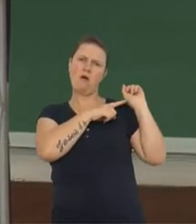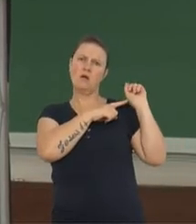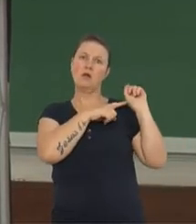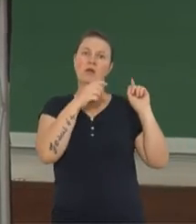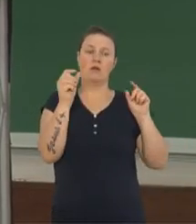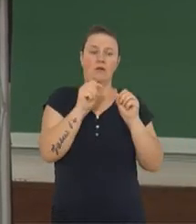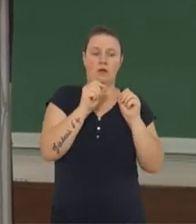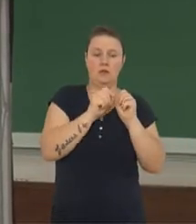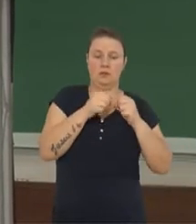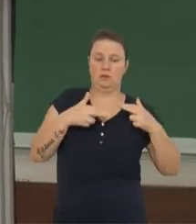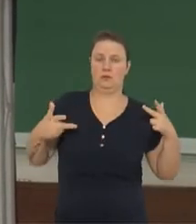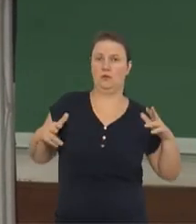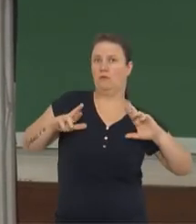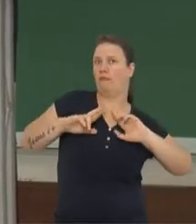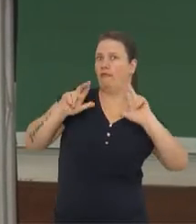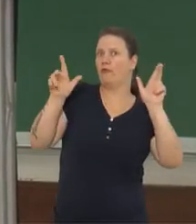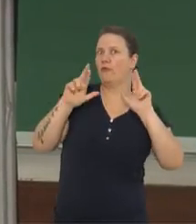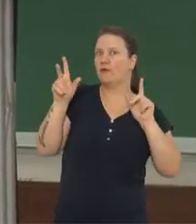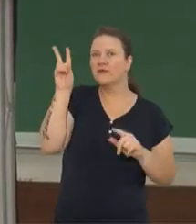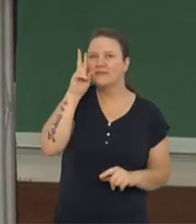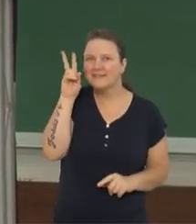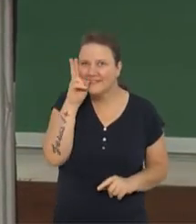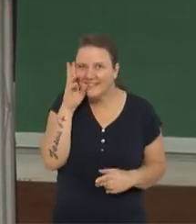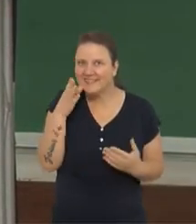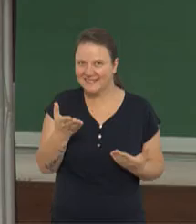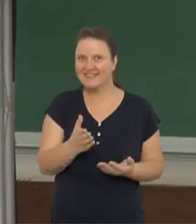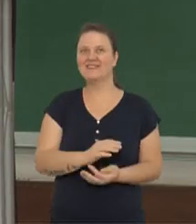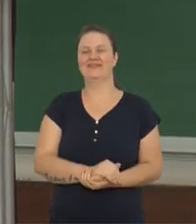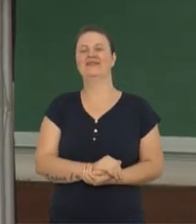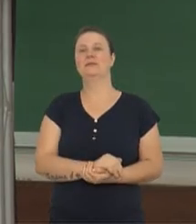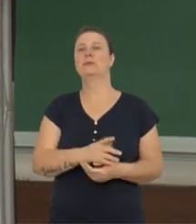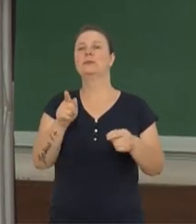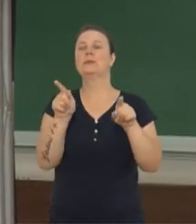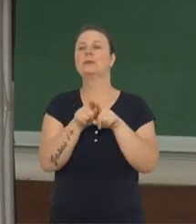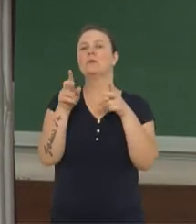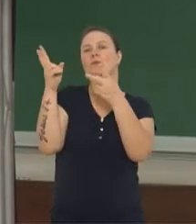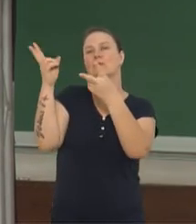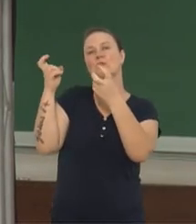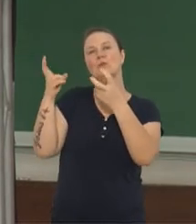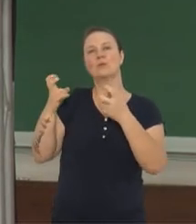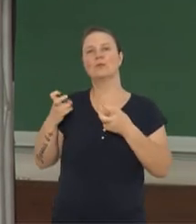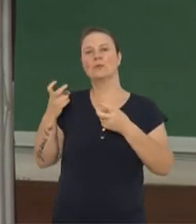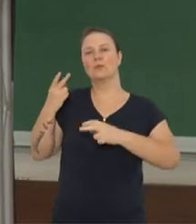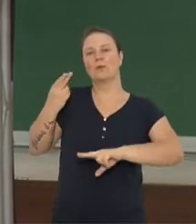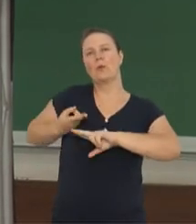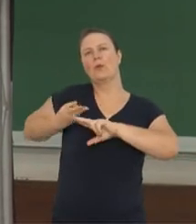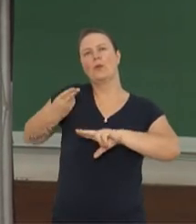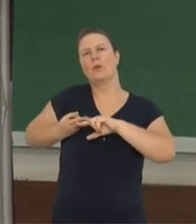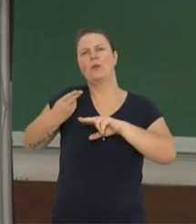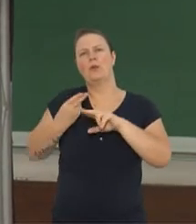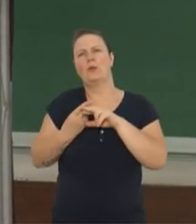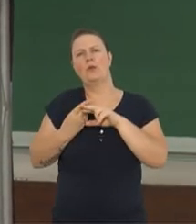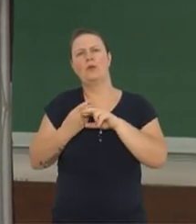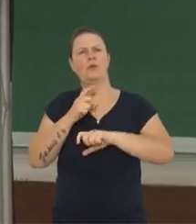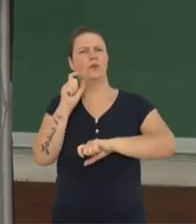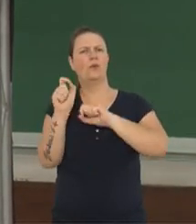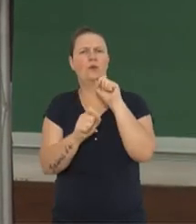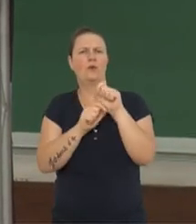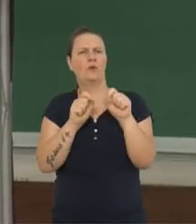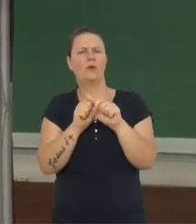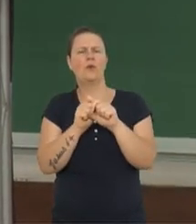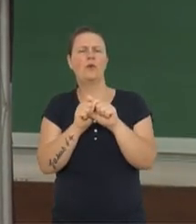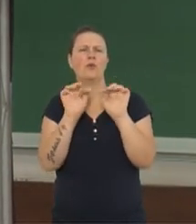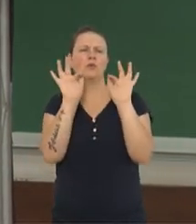coisas diferentes. Devem estar lembrando agora, não é mesmo? E ainda nós observamos o uso de orações condicionais,